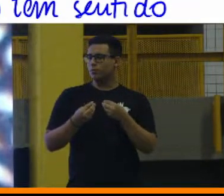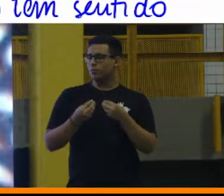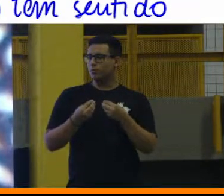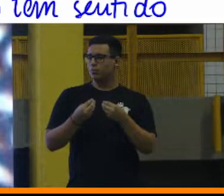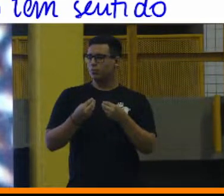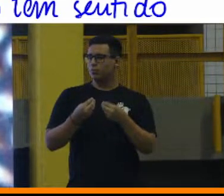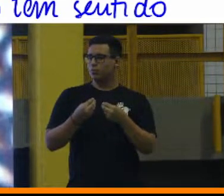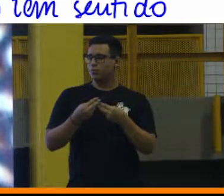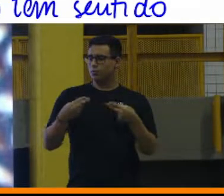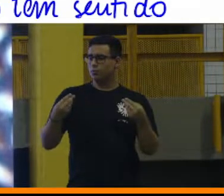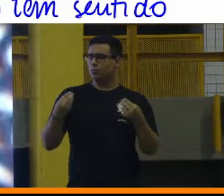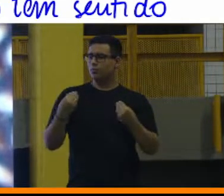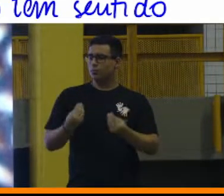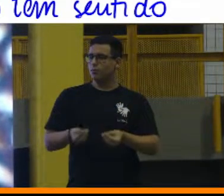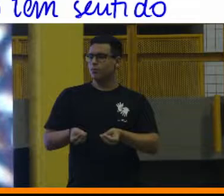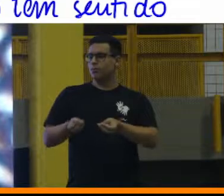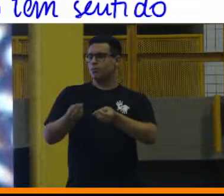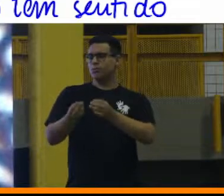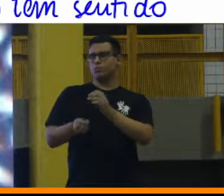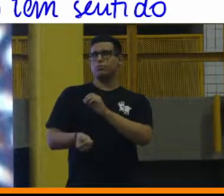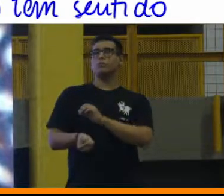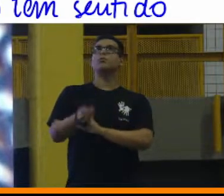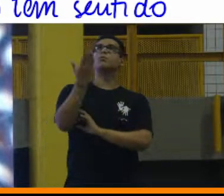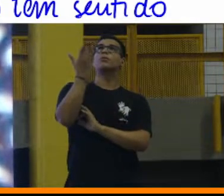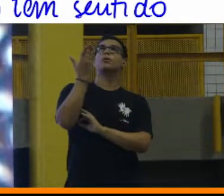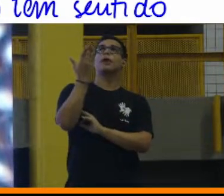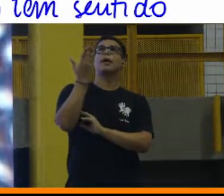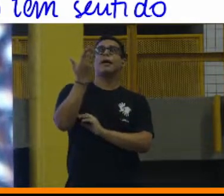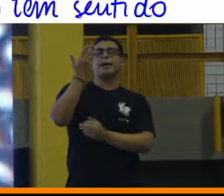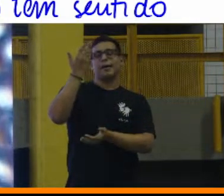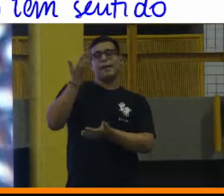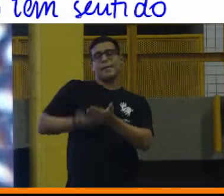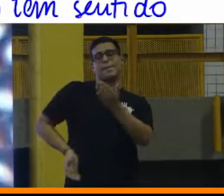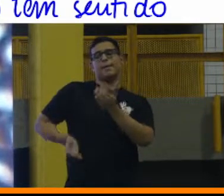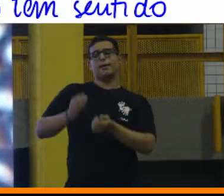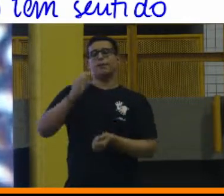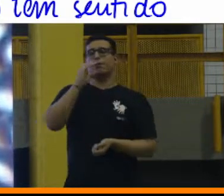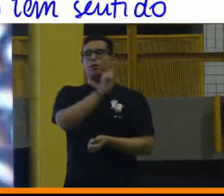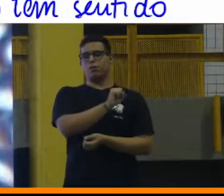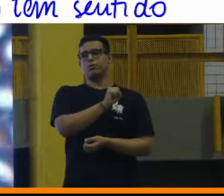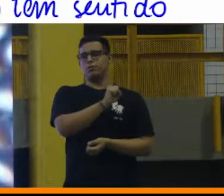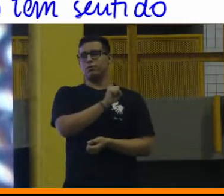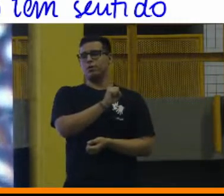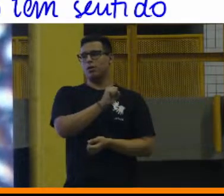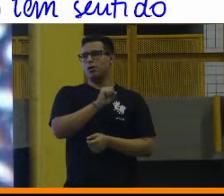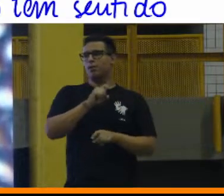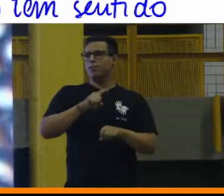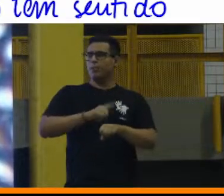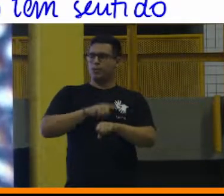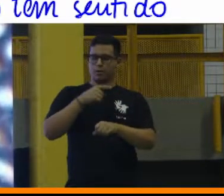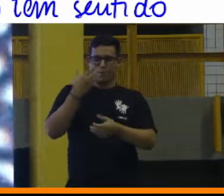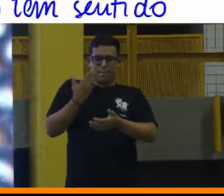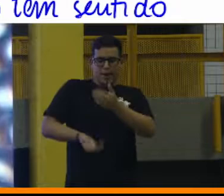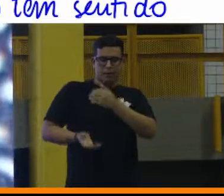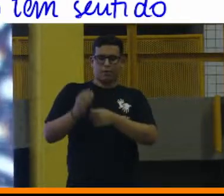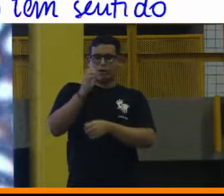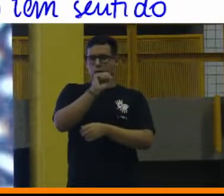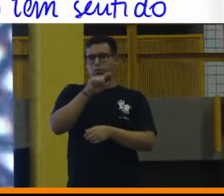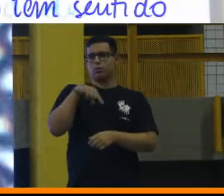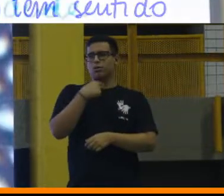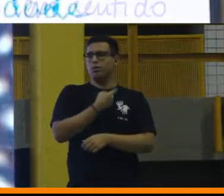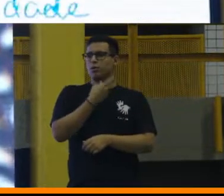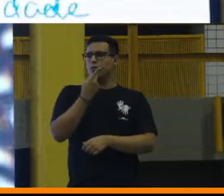ele perde velocidade. E quando ocorre perda no valor da velocidade, nós dizemos que o